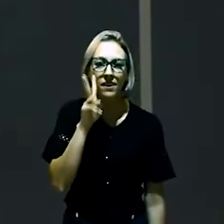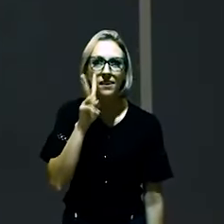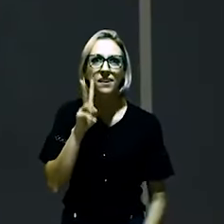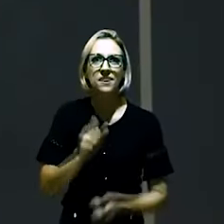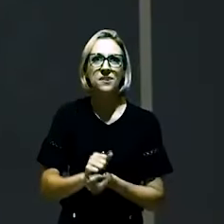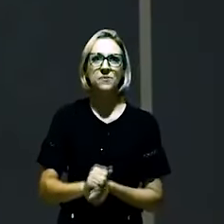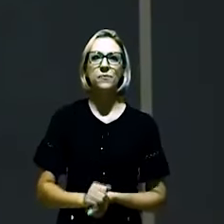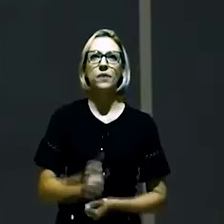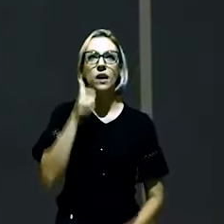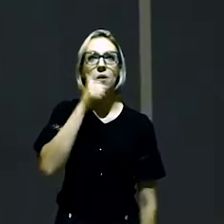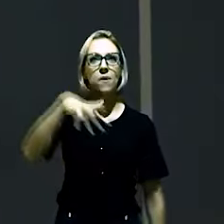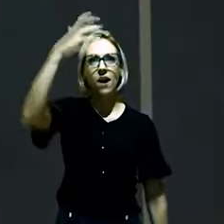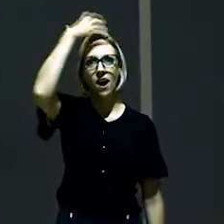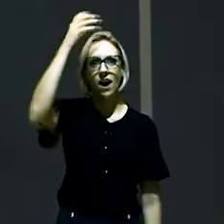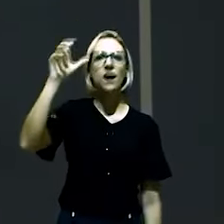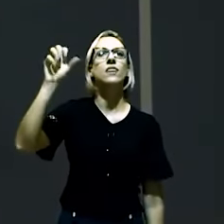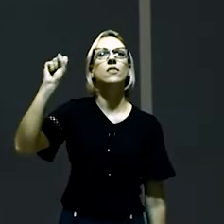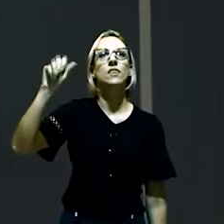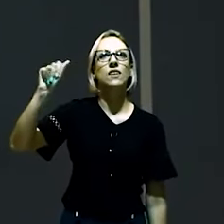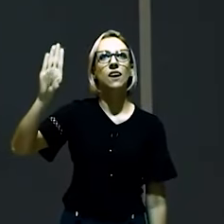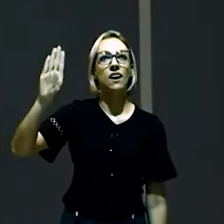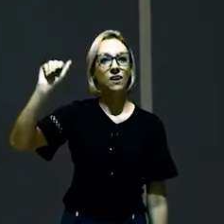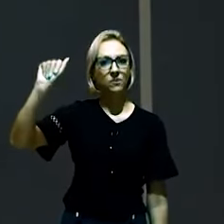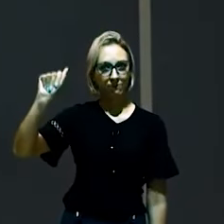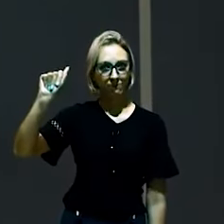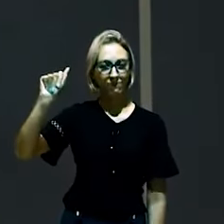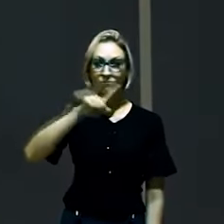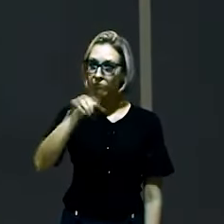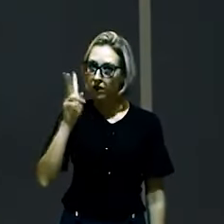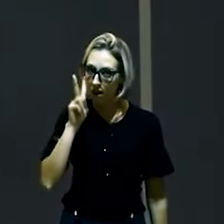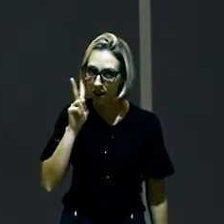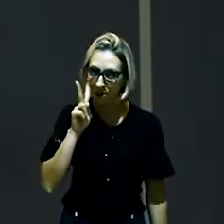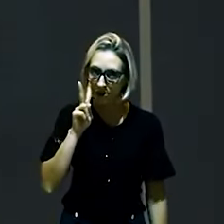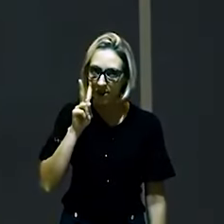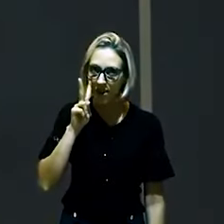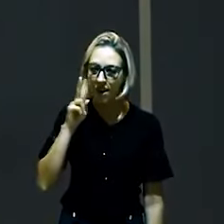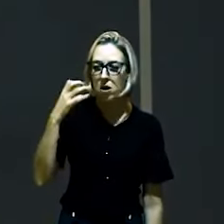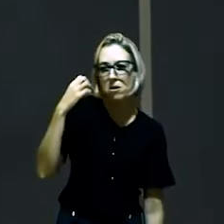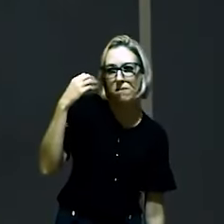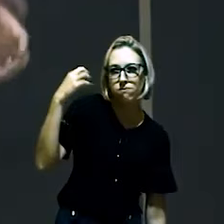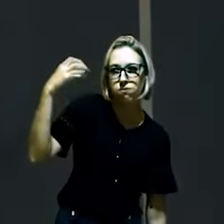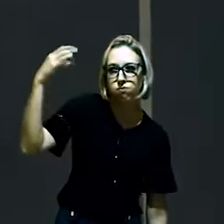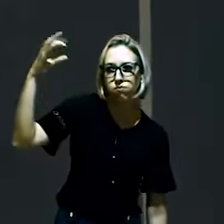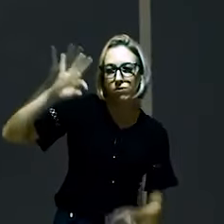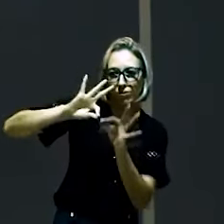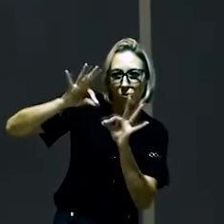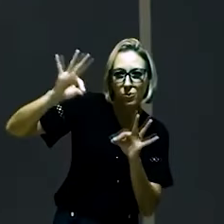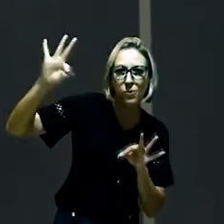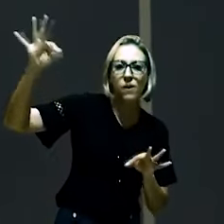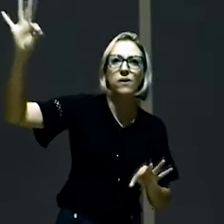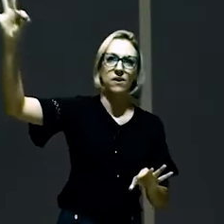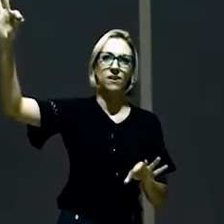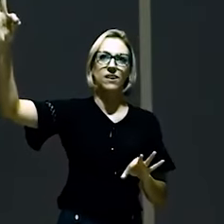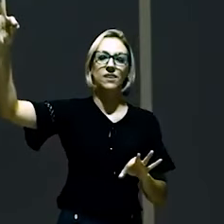É. Ela viaja uma distância enorme, numas condições precárias daquela